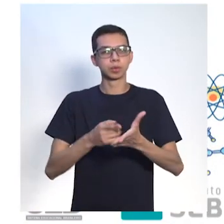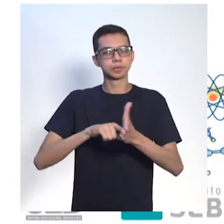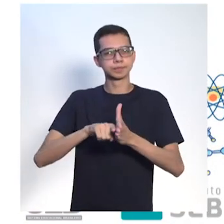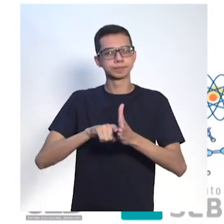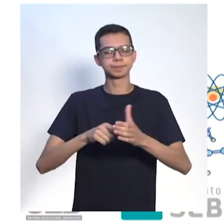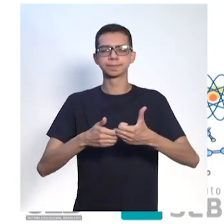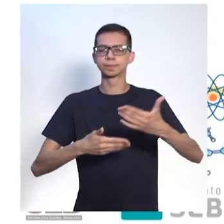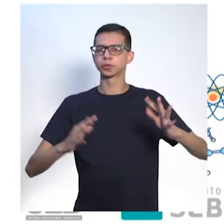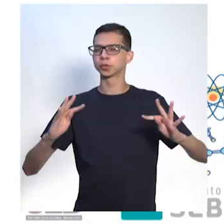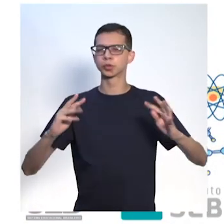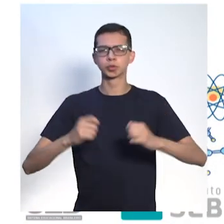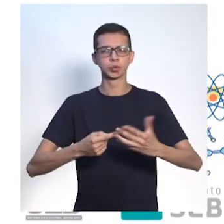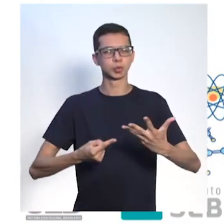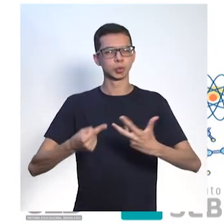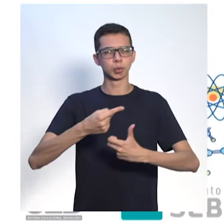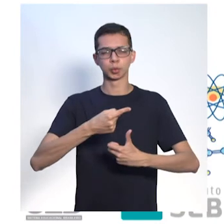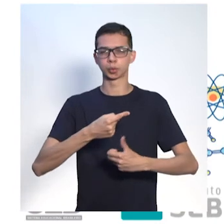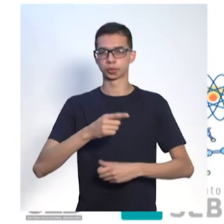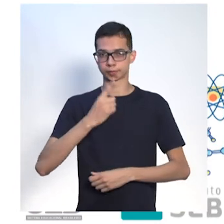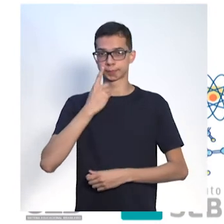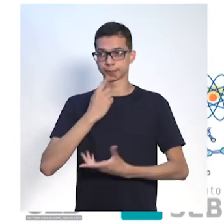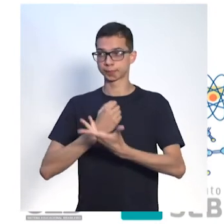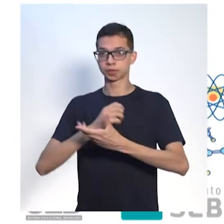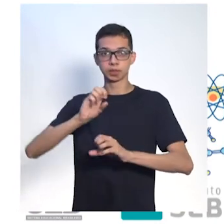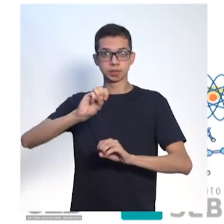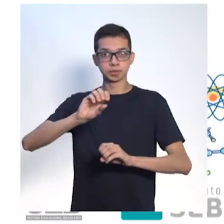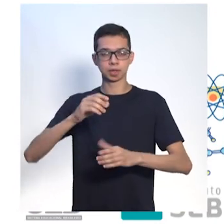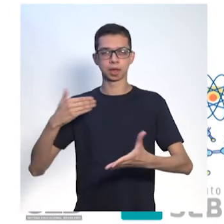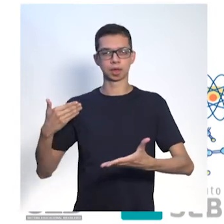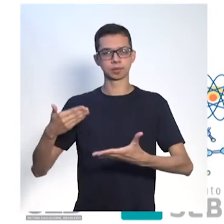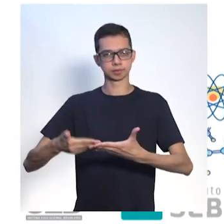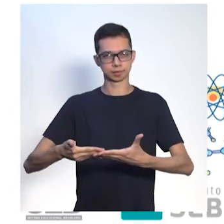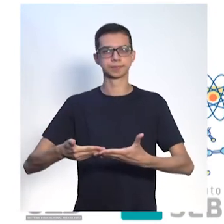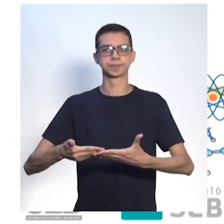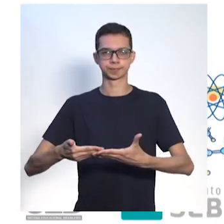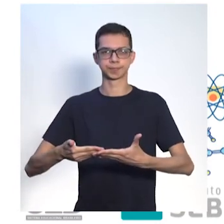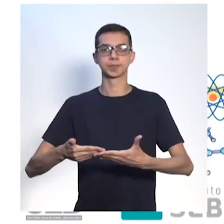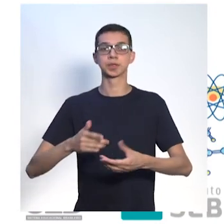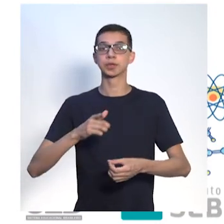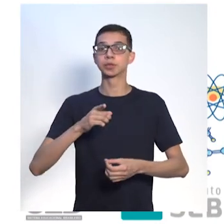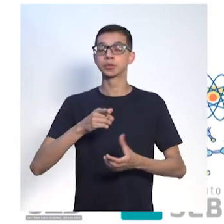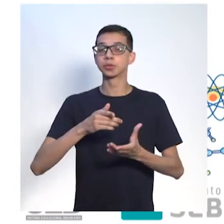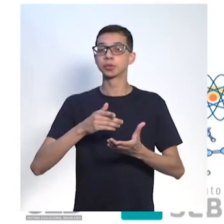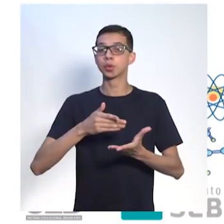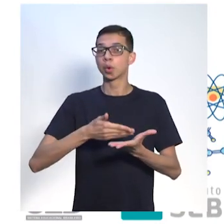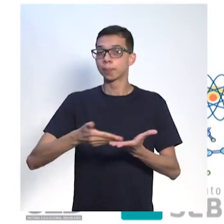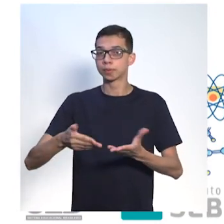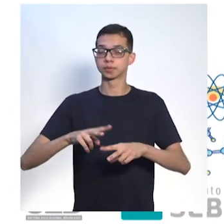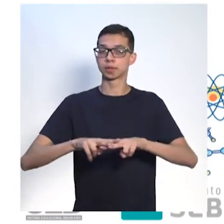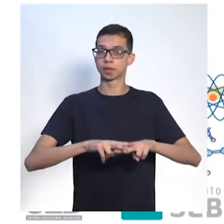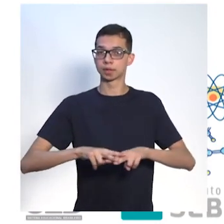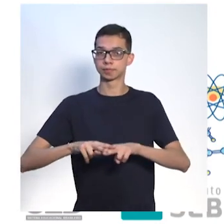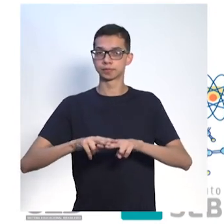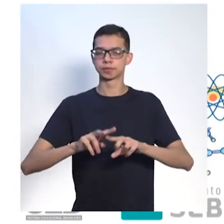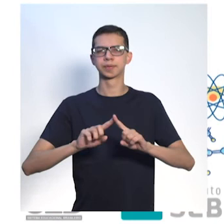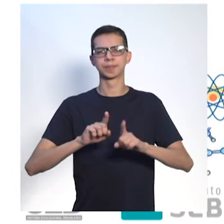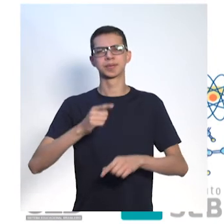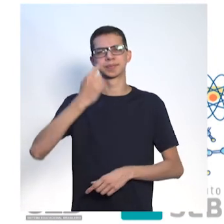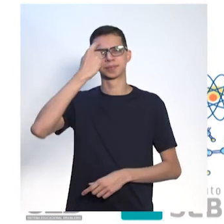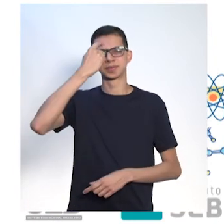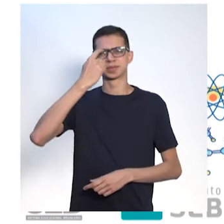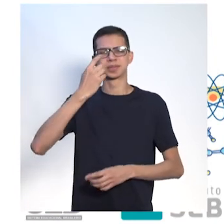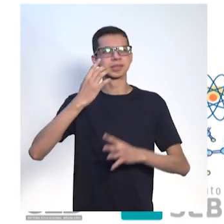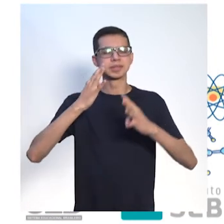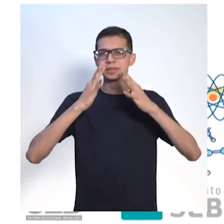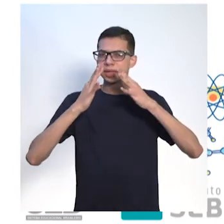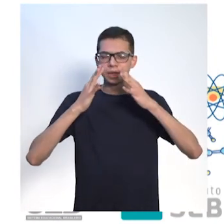tudo que foi dado até hoje, para você poder começar uma revisão. Mas, Tadeu, eu não assisti todos, não tem